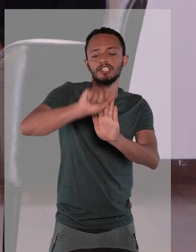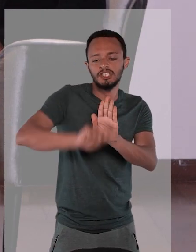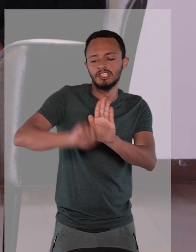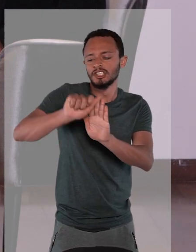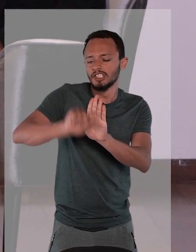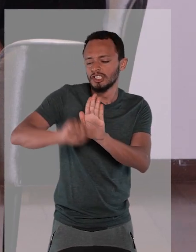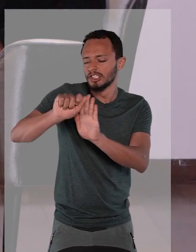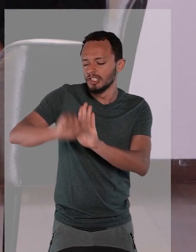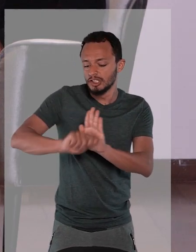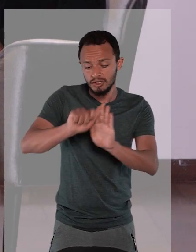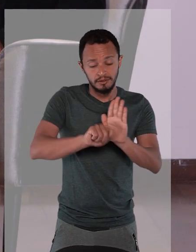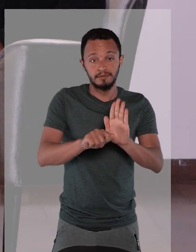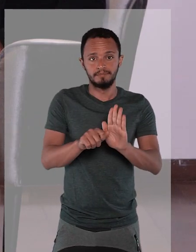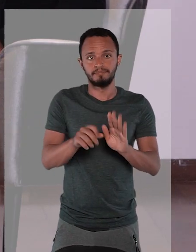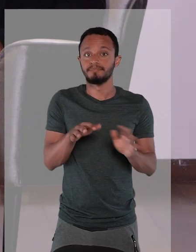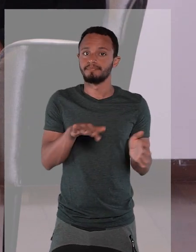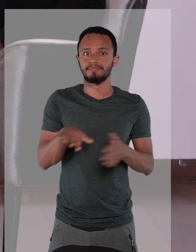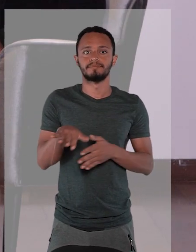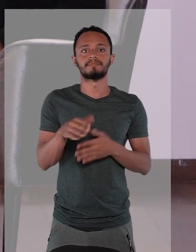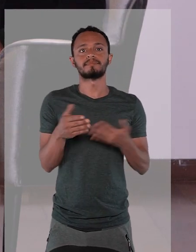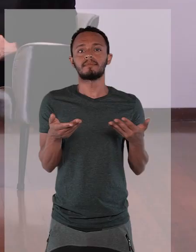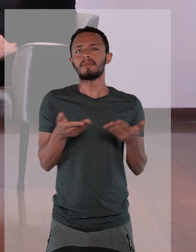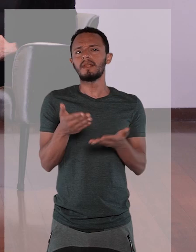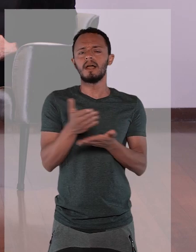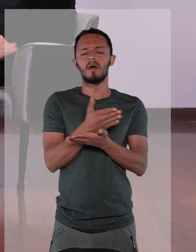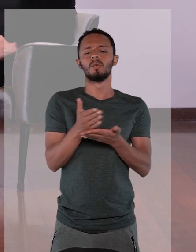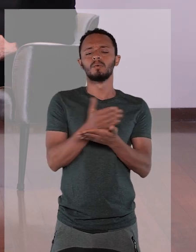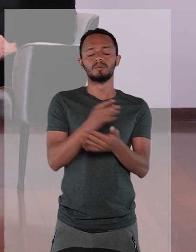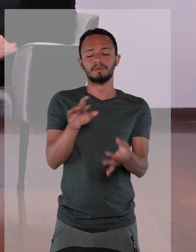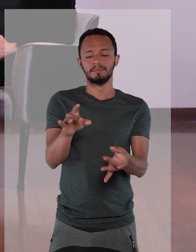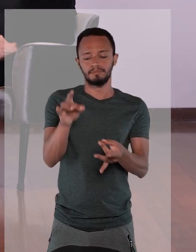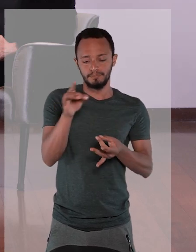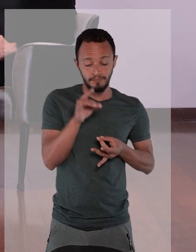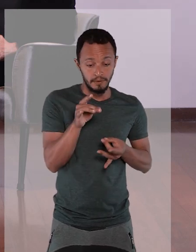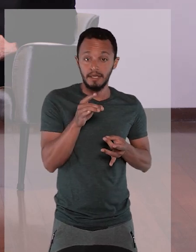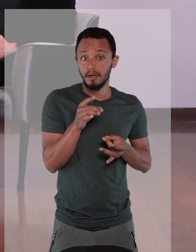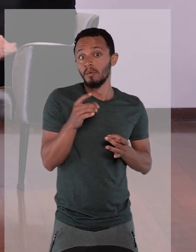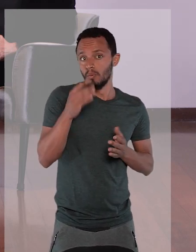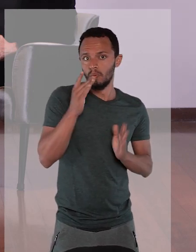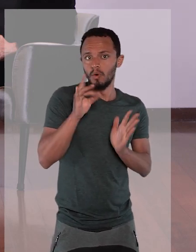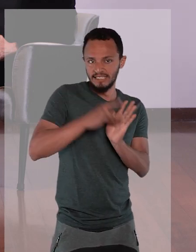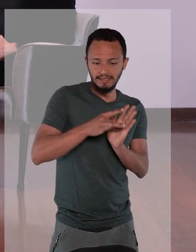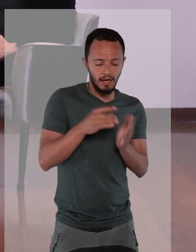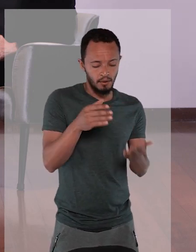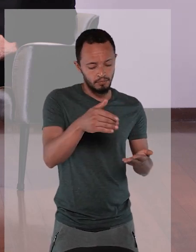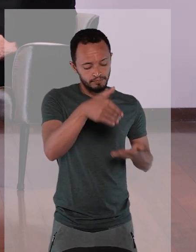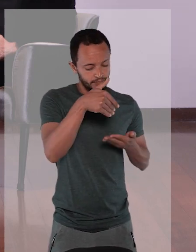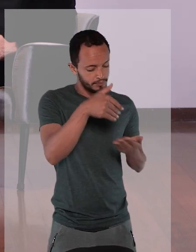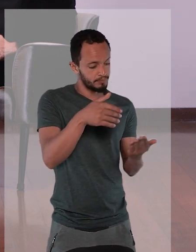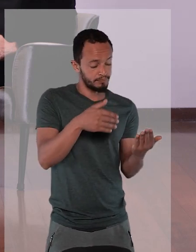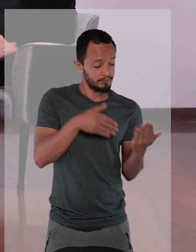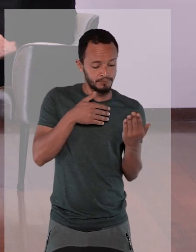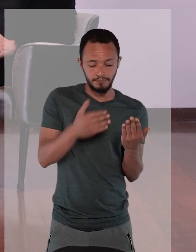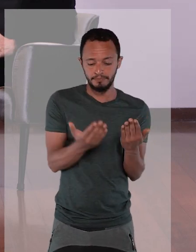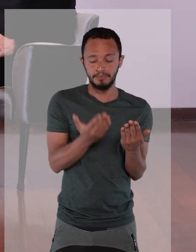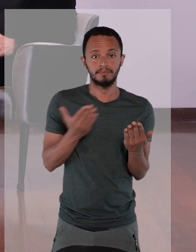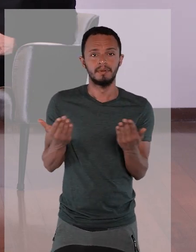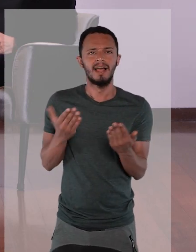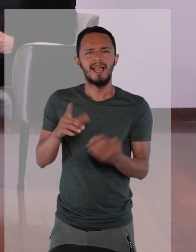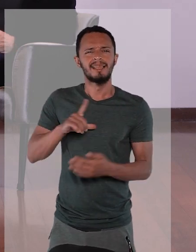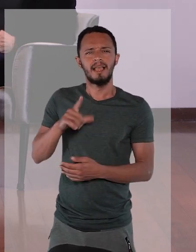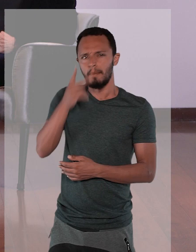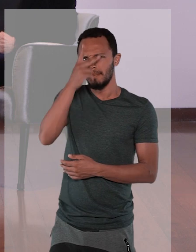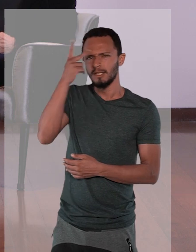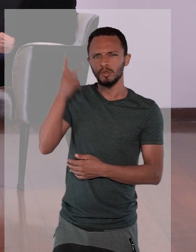assim, e eu fiquei com os textos originais. E aí a Ana Cecília, a Cissa, que é tão querida, né? E várias pessoas, o Eni Ventura, né?